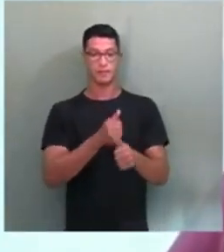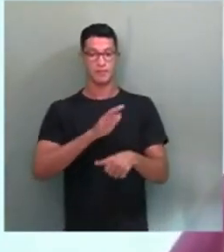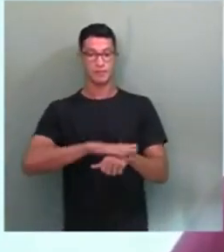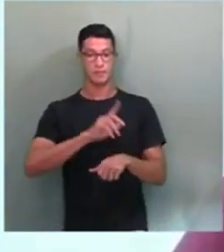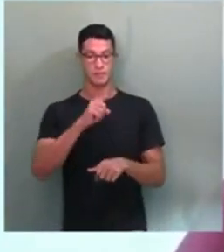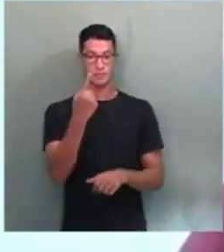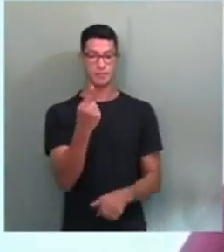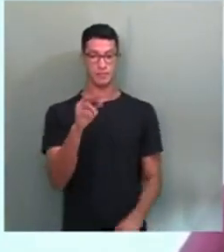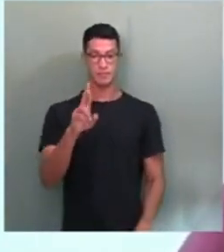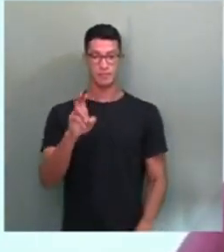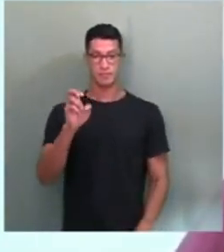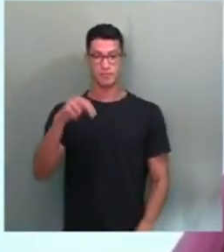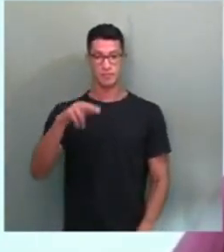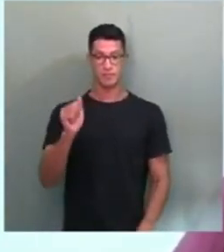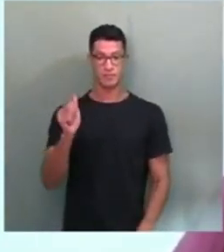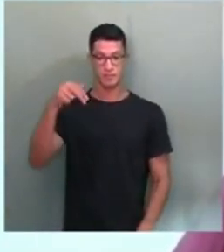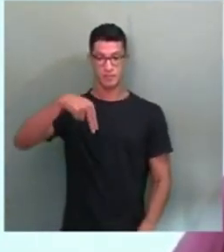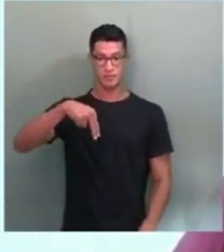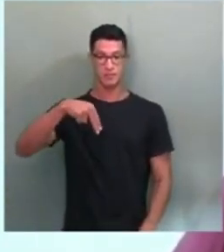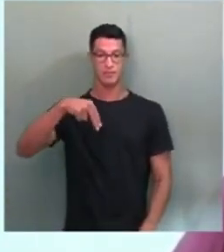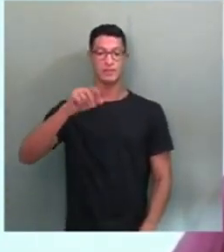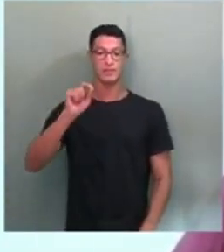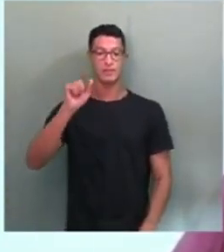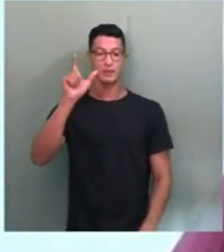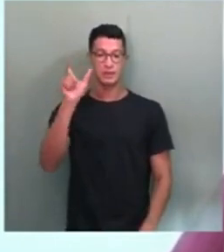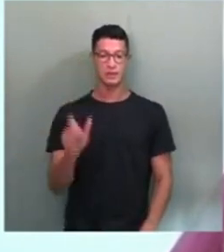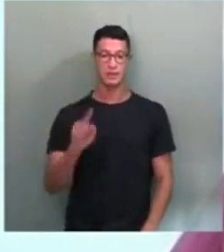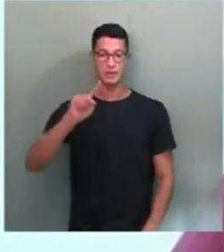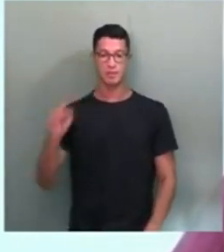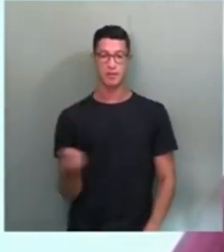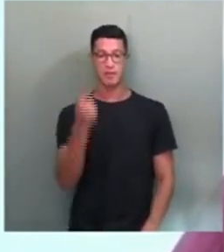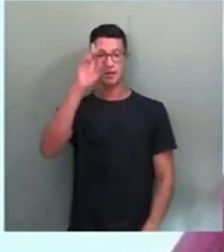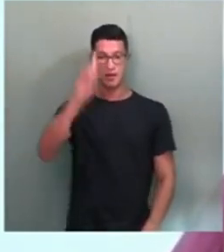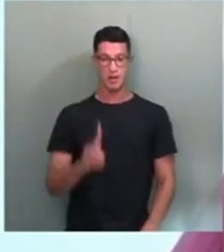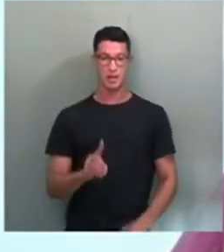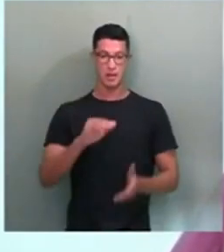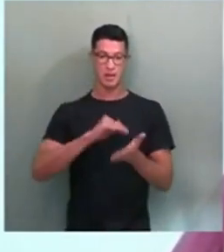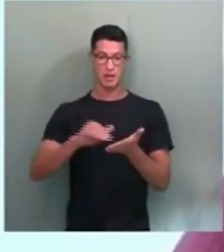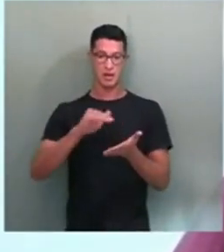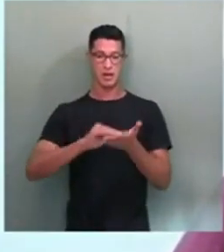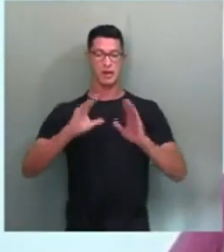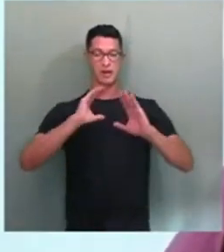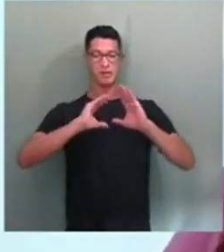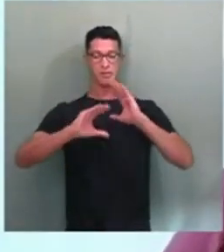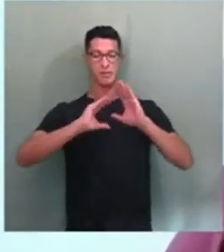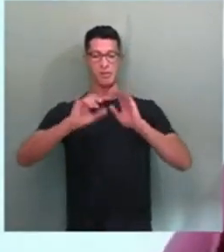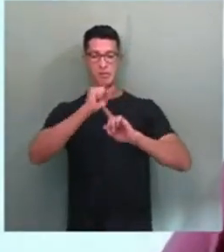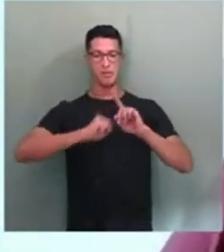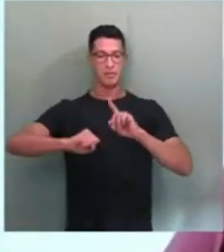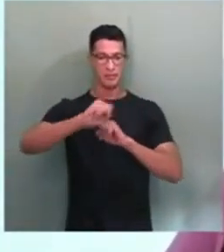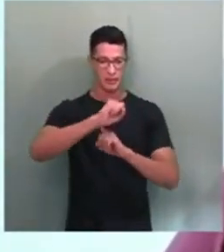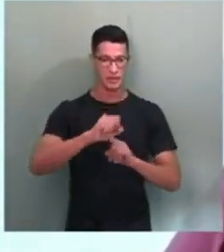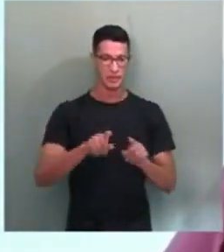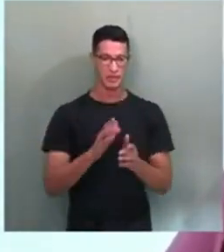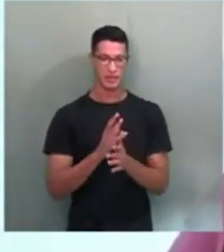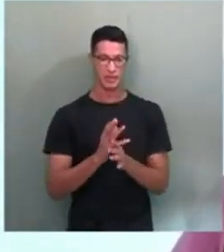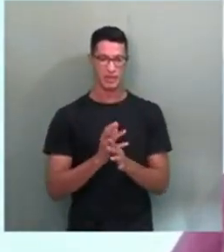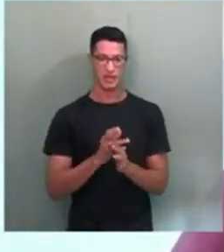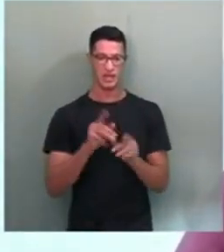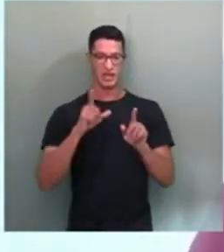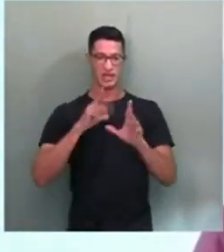o Fernando César Mesquita, que foi o primeiro diretor da Secretaria de Comunicação Social e o